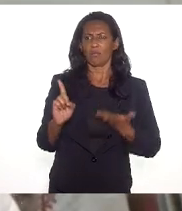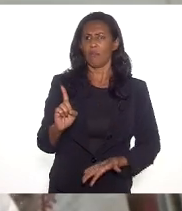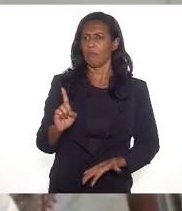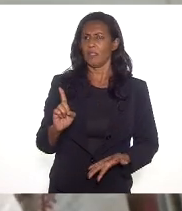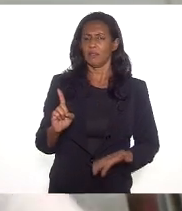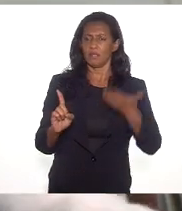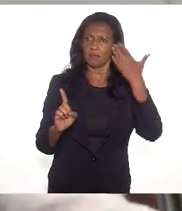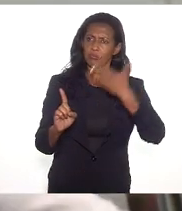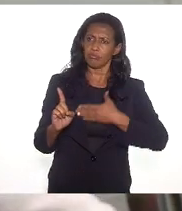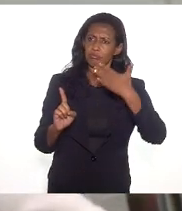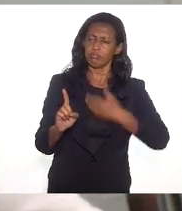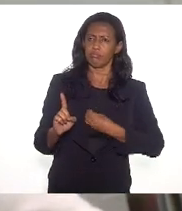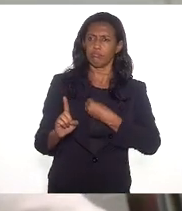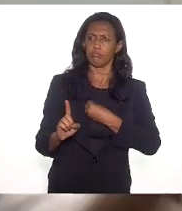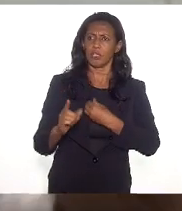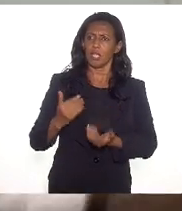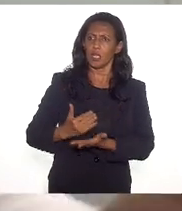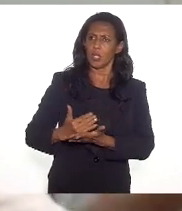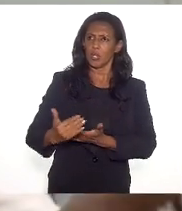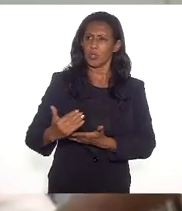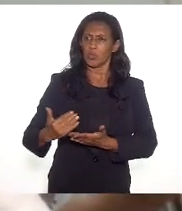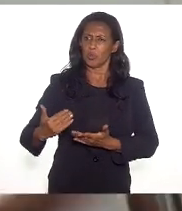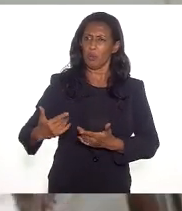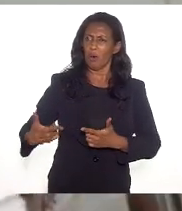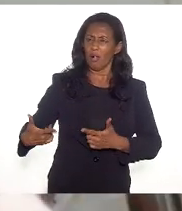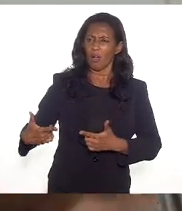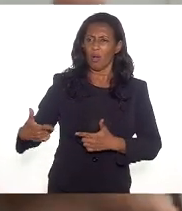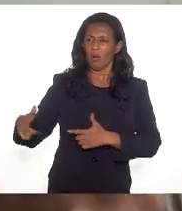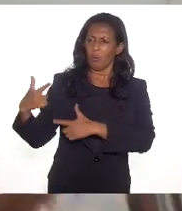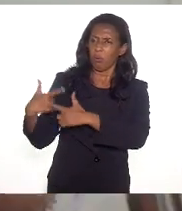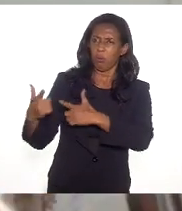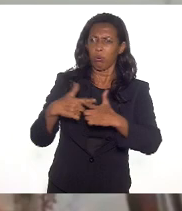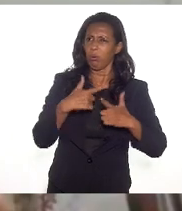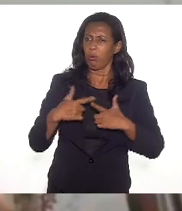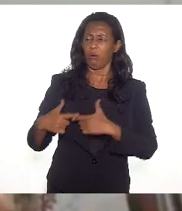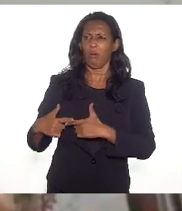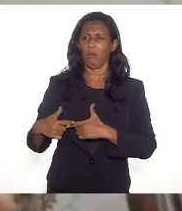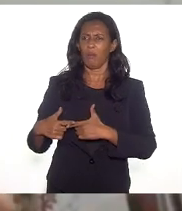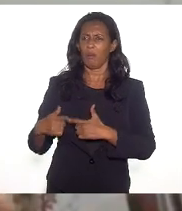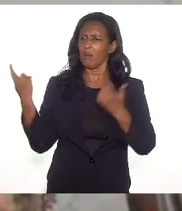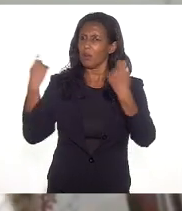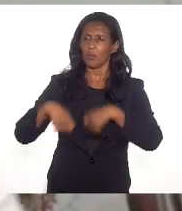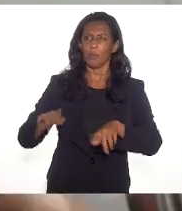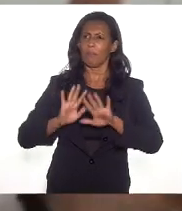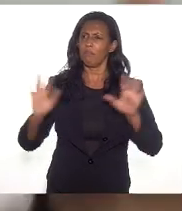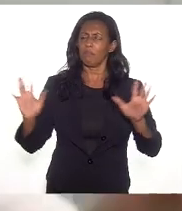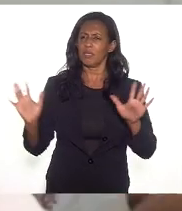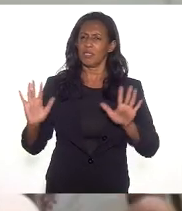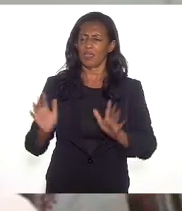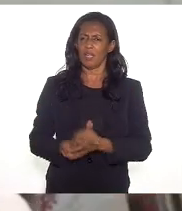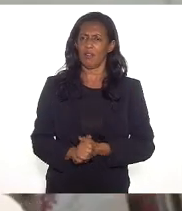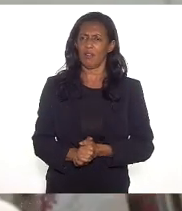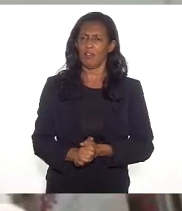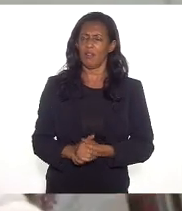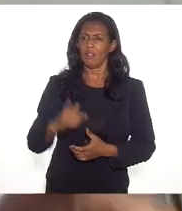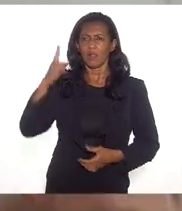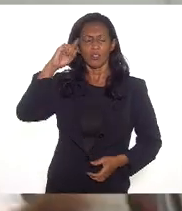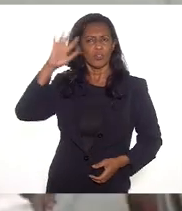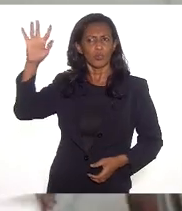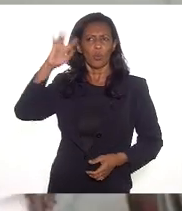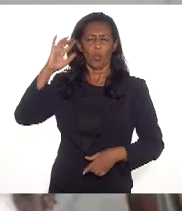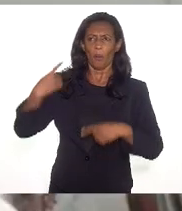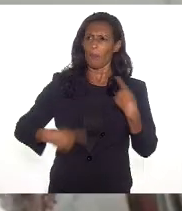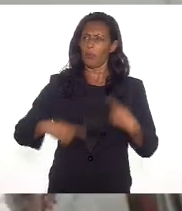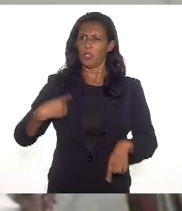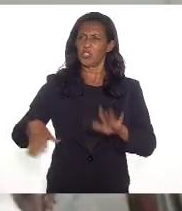e iniciou uma guerra absolutamente desnecessária de dicotomia ideológica,